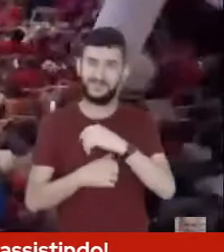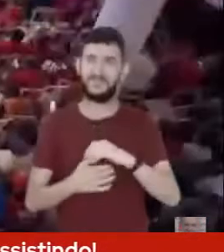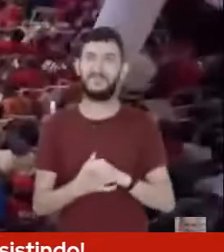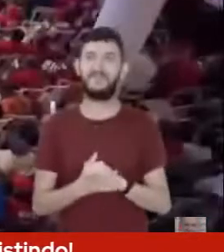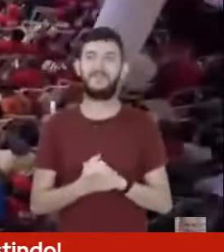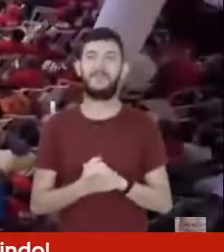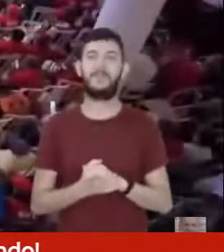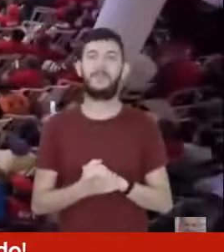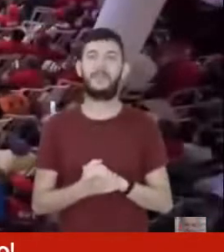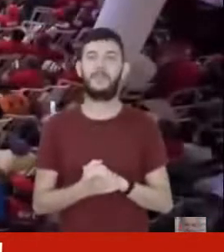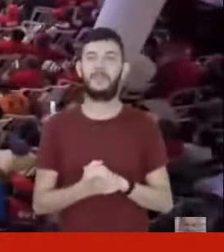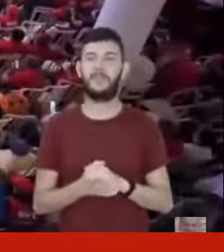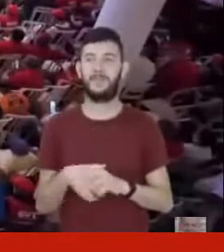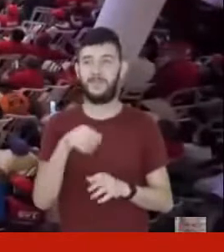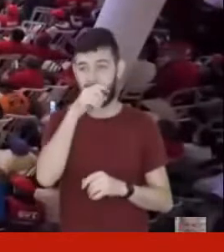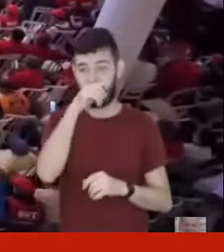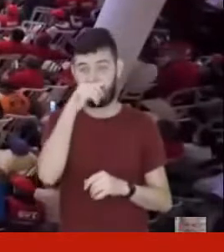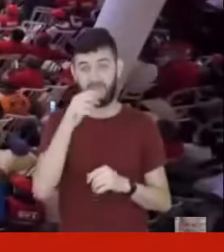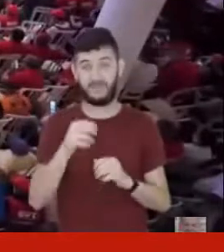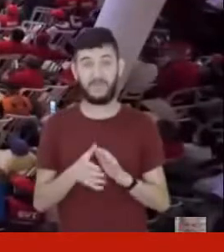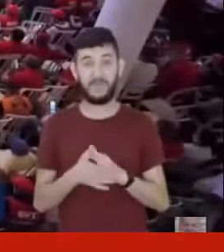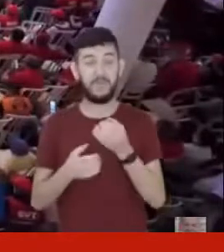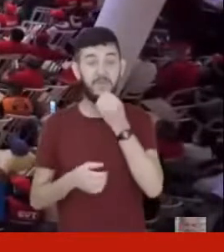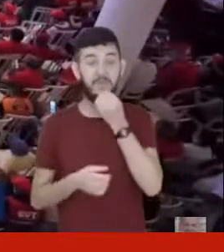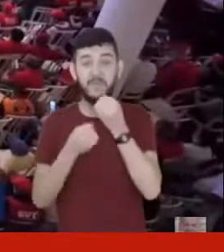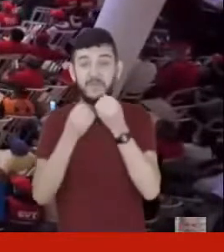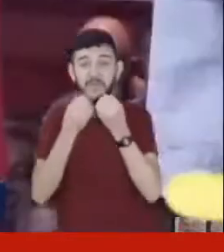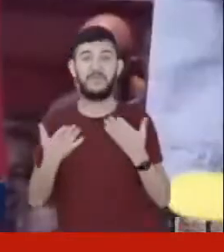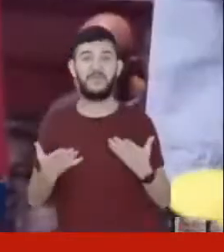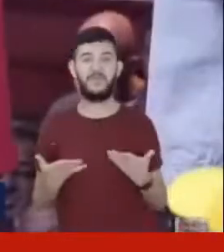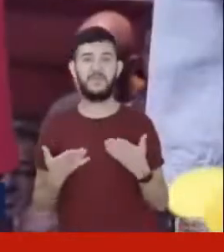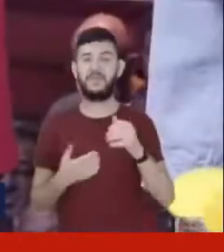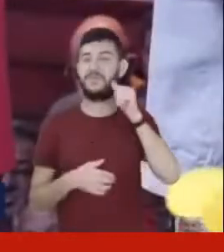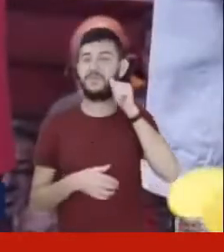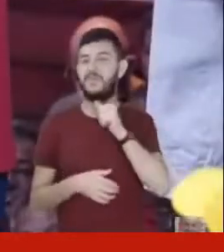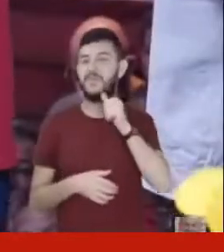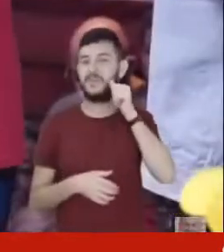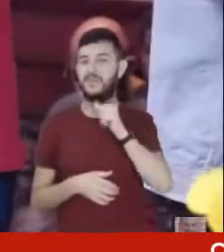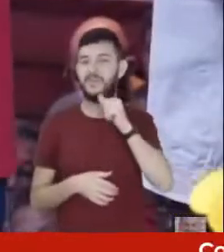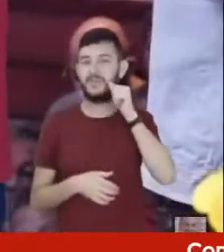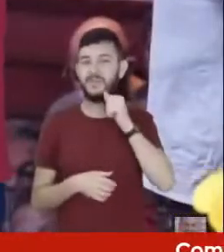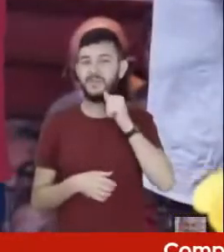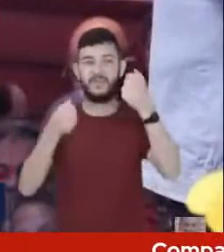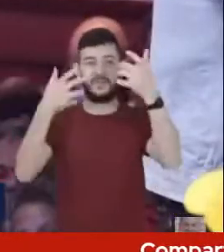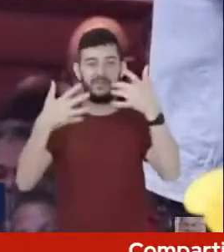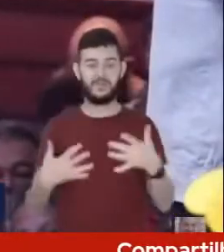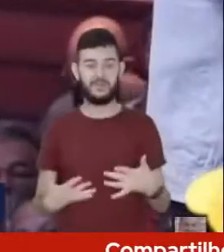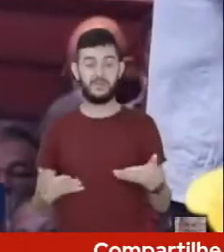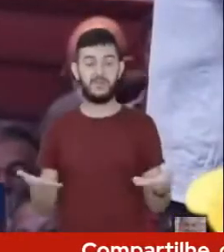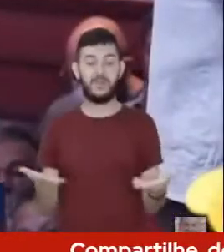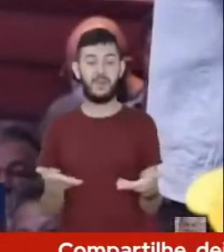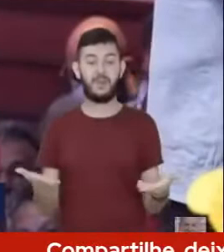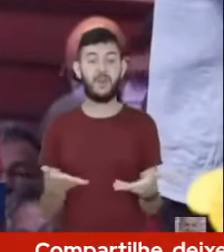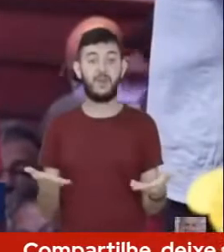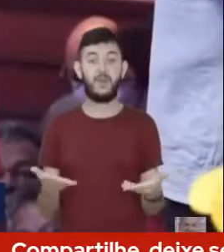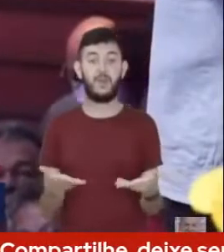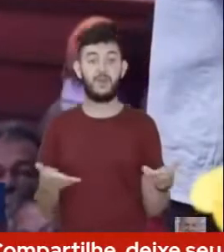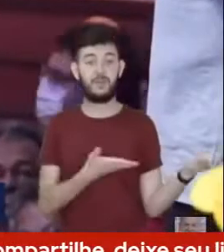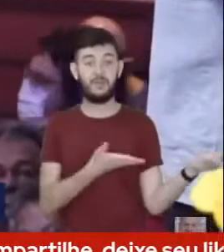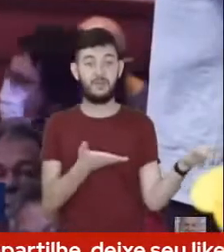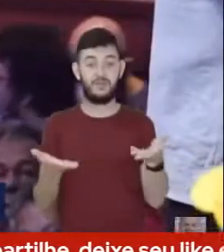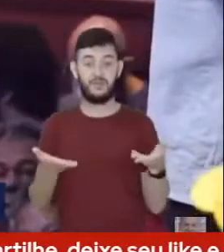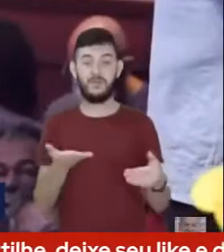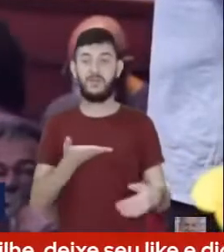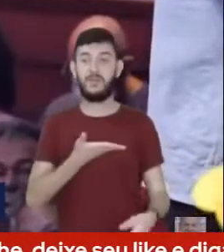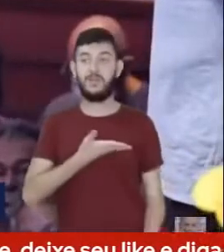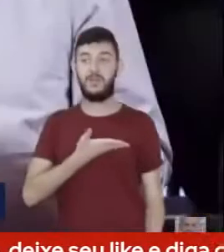Muito bom, muito bem, as mulheres falando. E por último vai falar um companheiro cujo